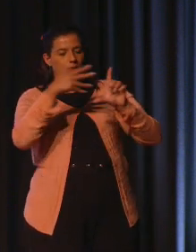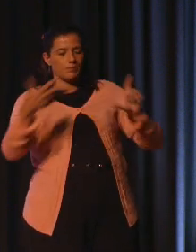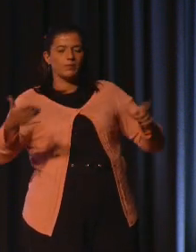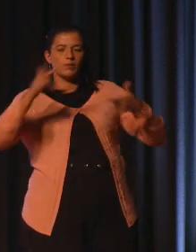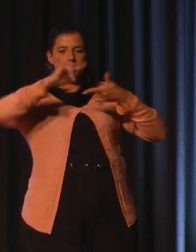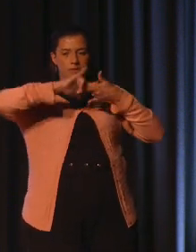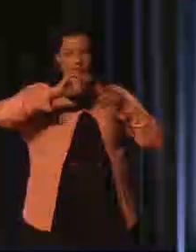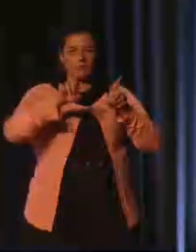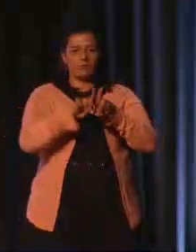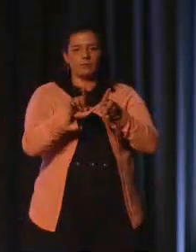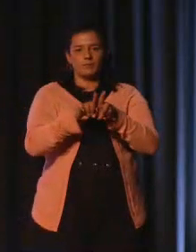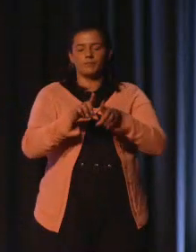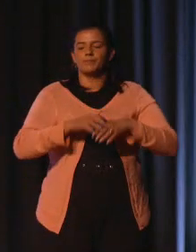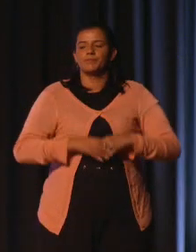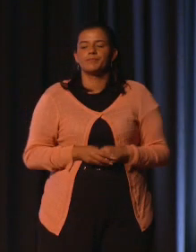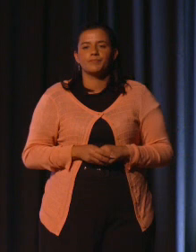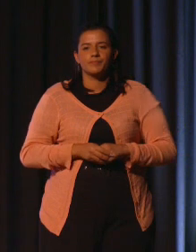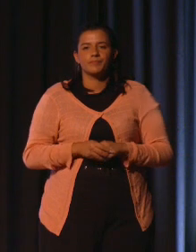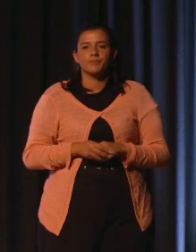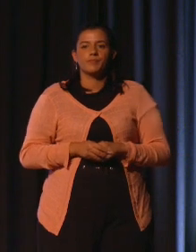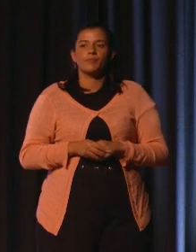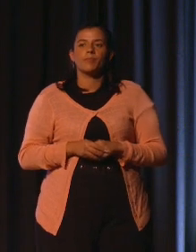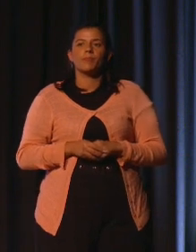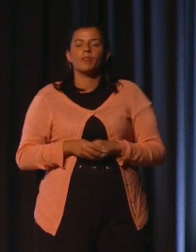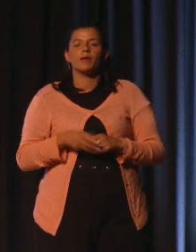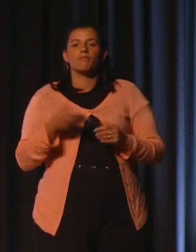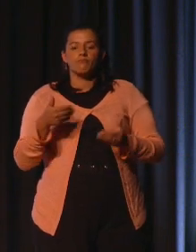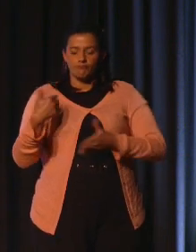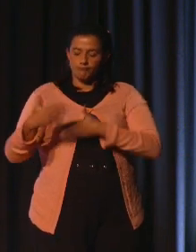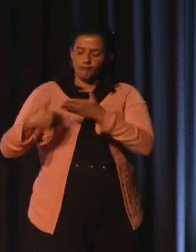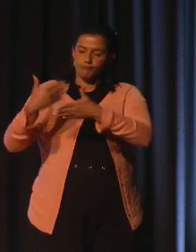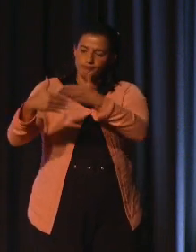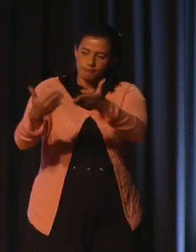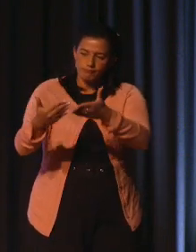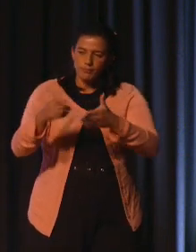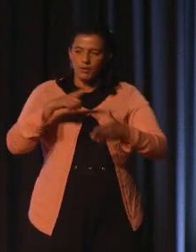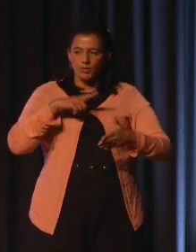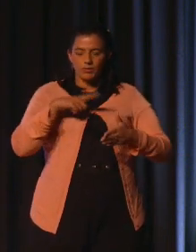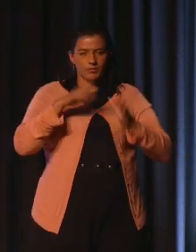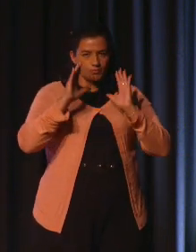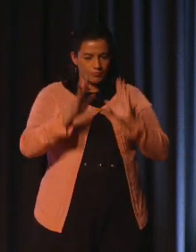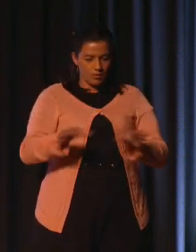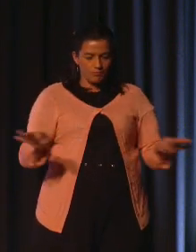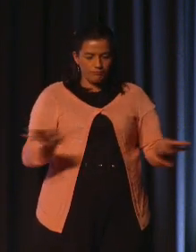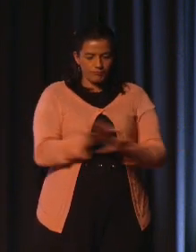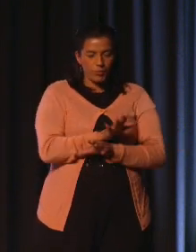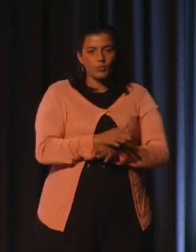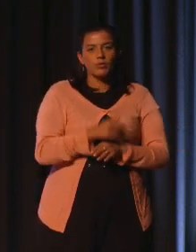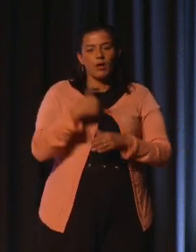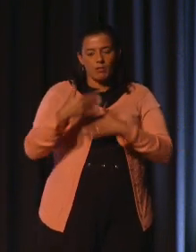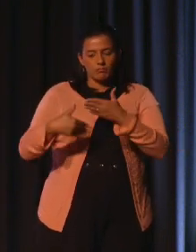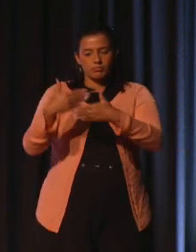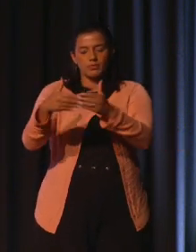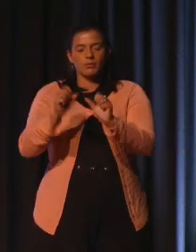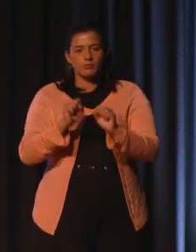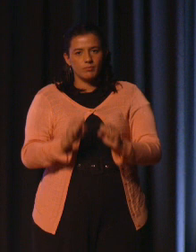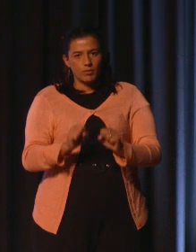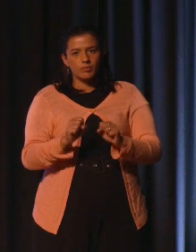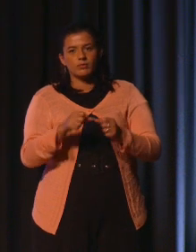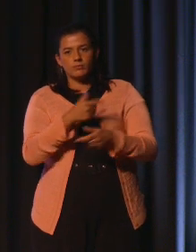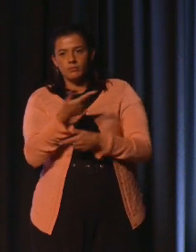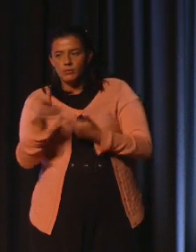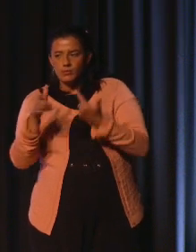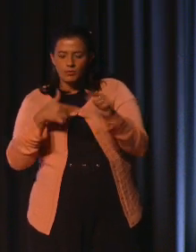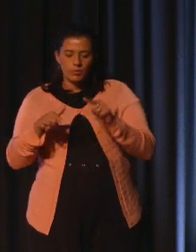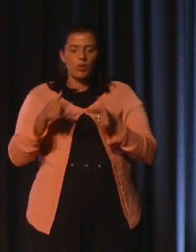tá? E aí eu avanço. Eu tendo essas atividades estabelecidas, eu posso avançar para os nossos serviços